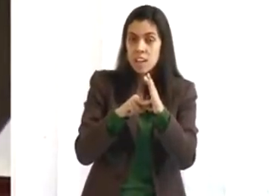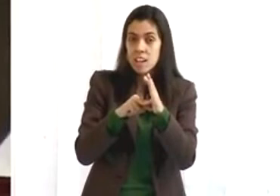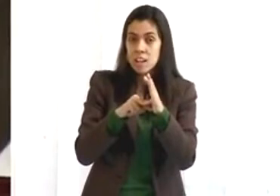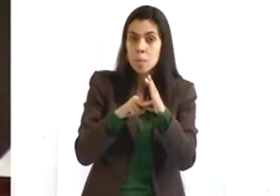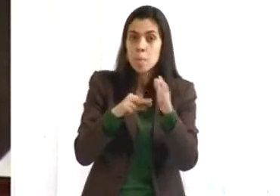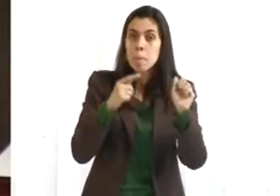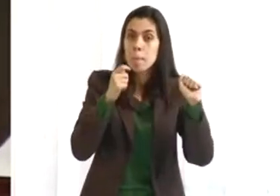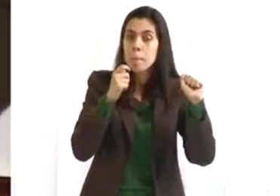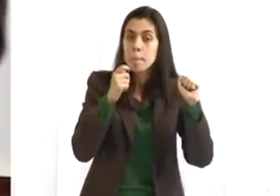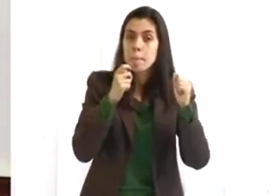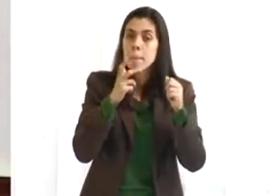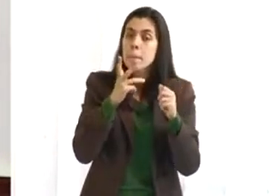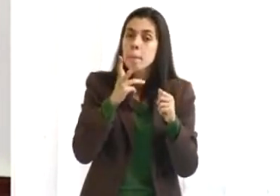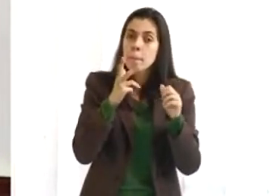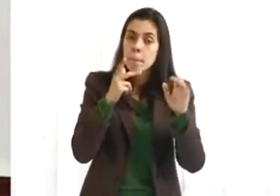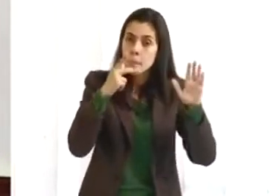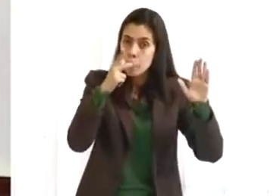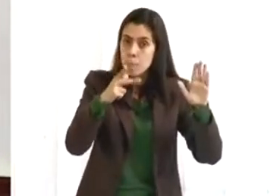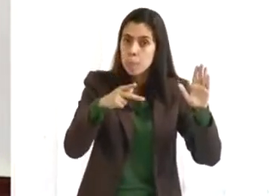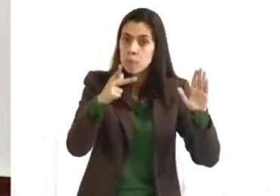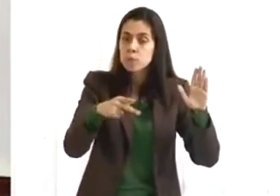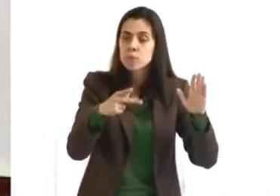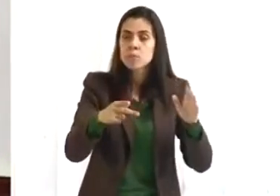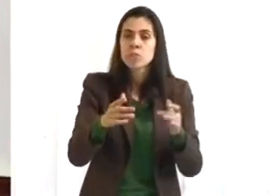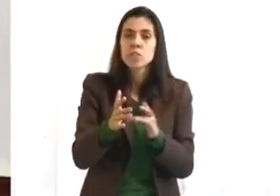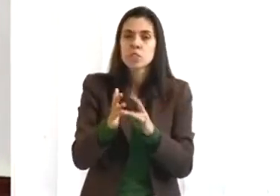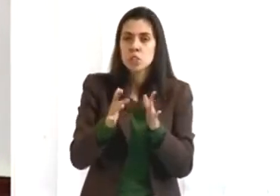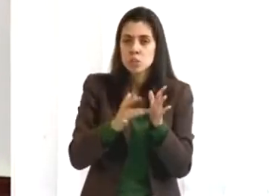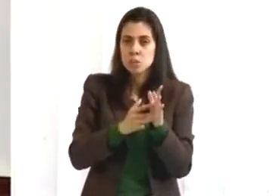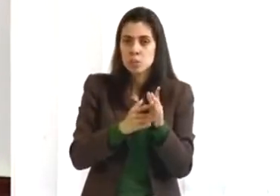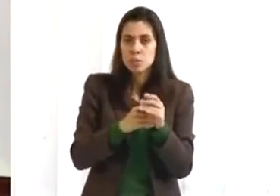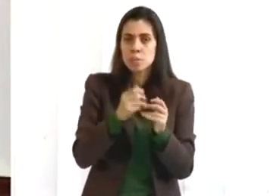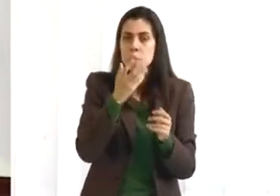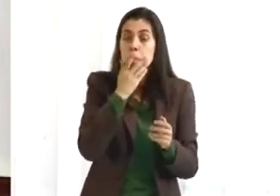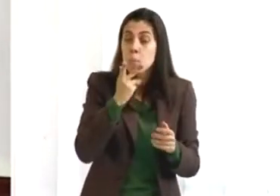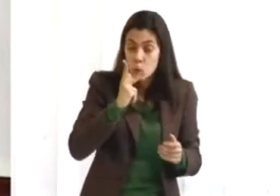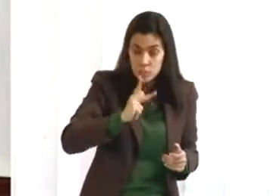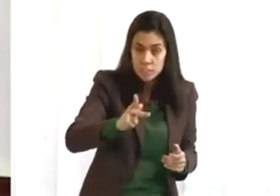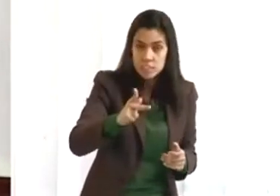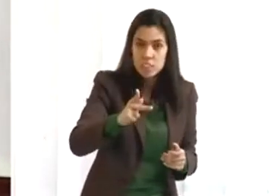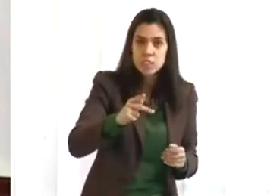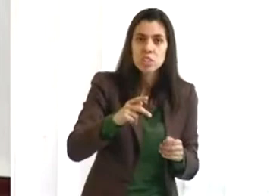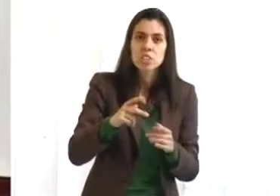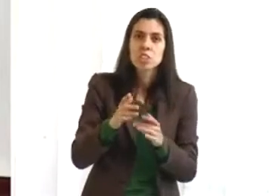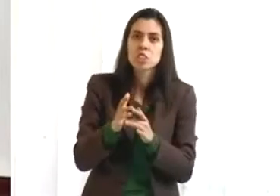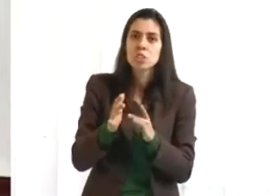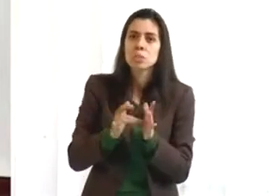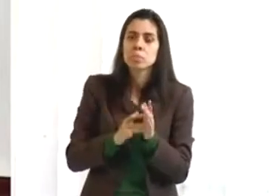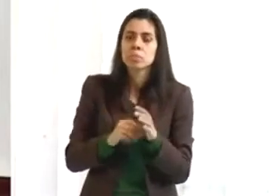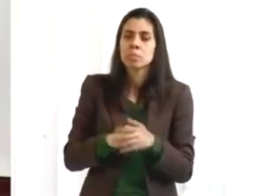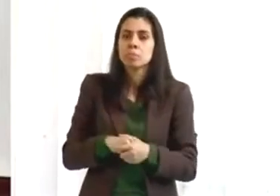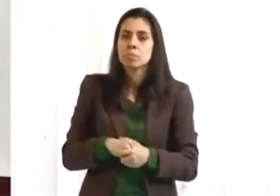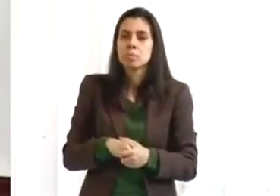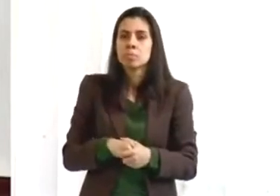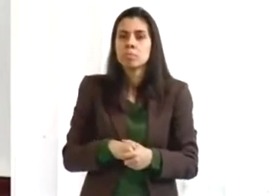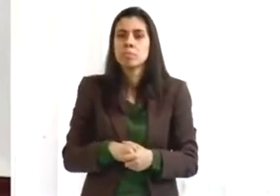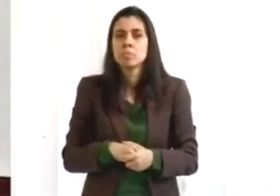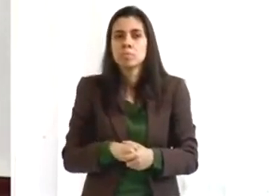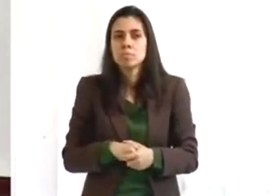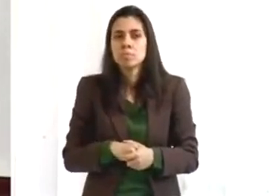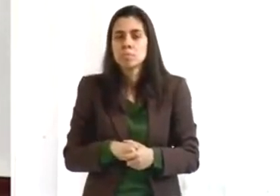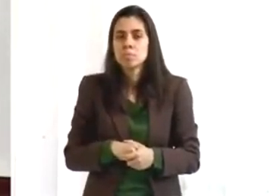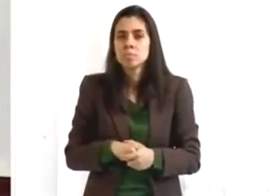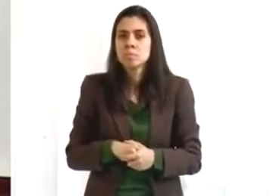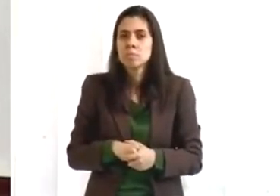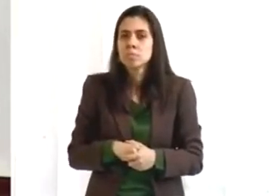passagem, Filipe vai evangelizar e apresentar Jesus para esse homem, mas surge agora as dúvidas do